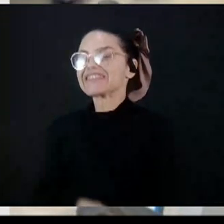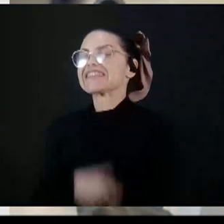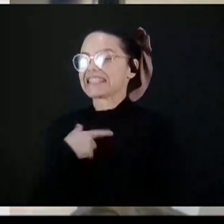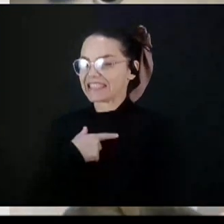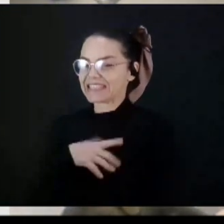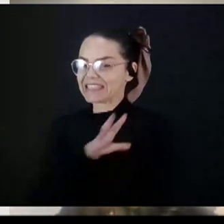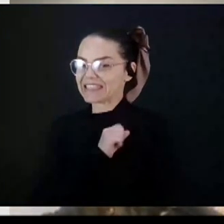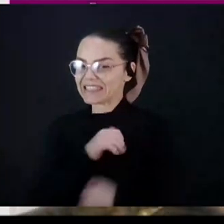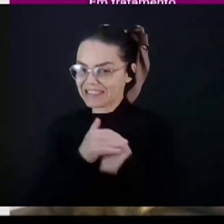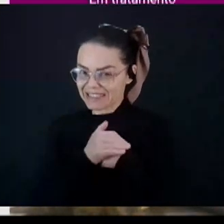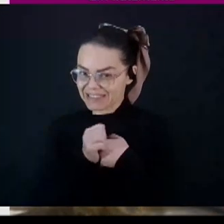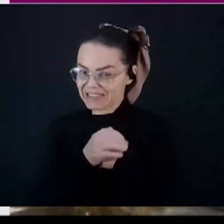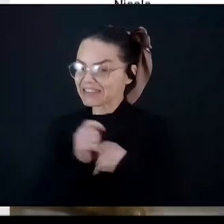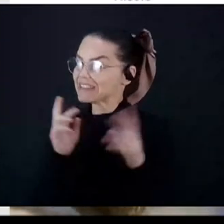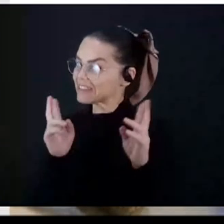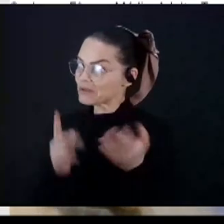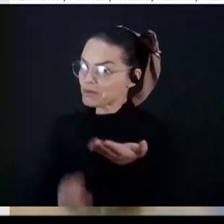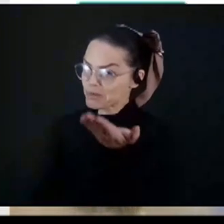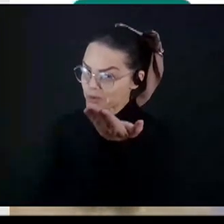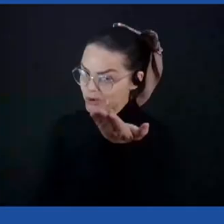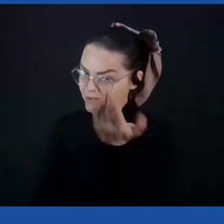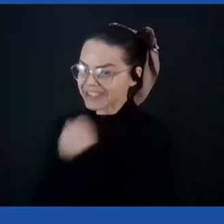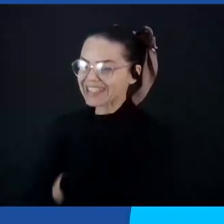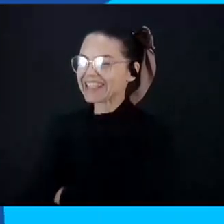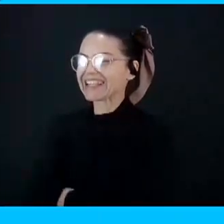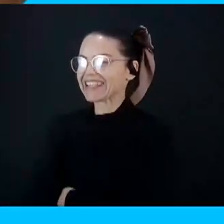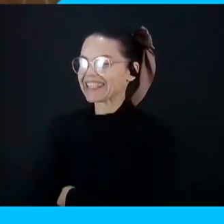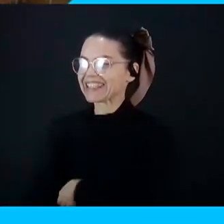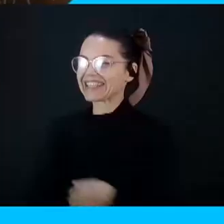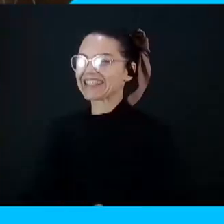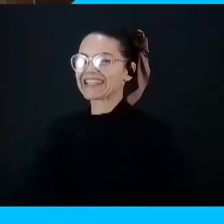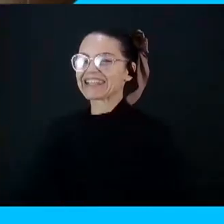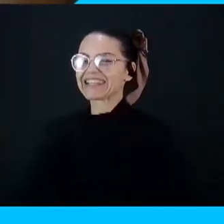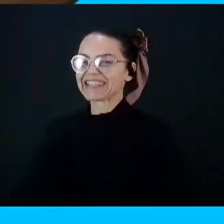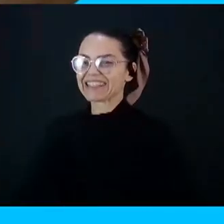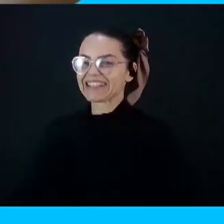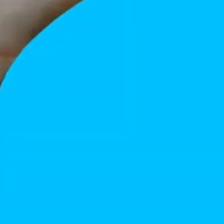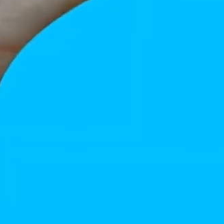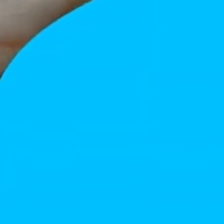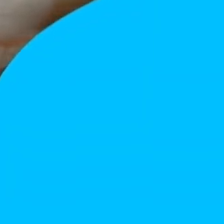carinho esperando por você.